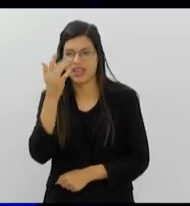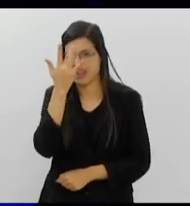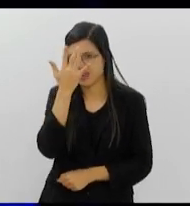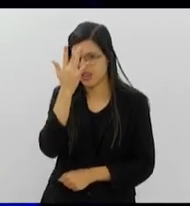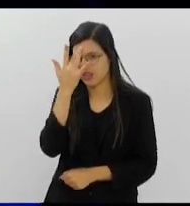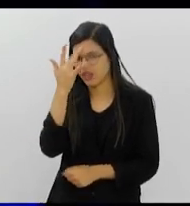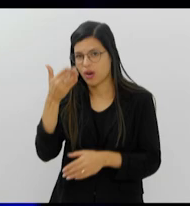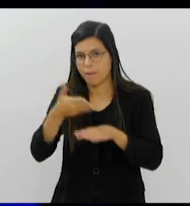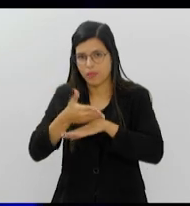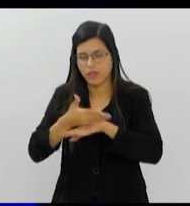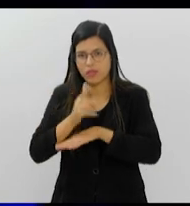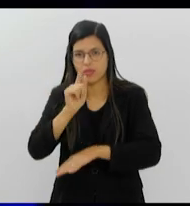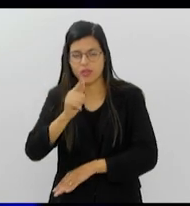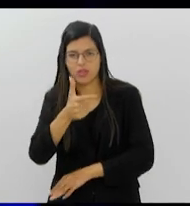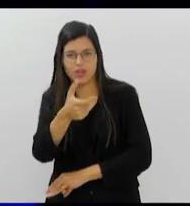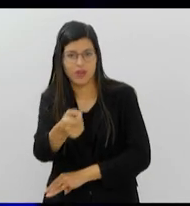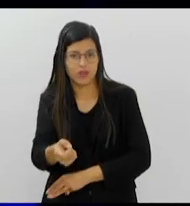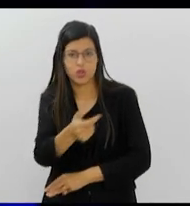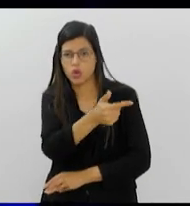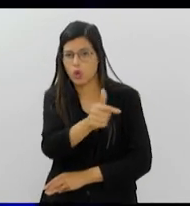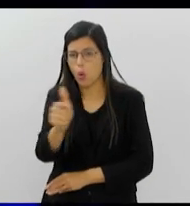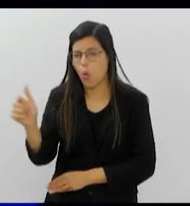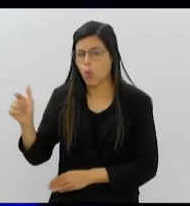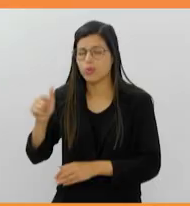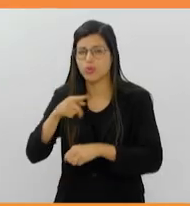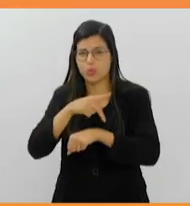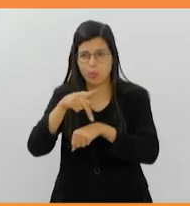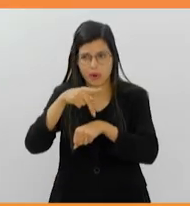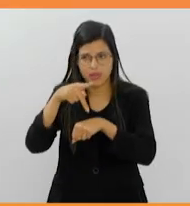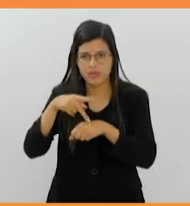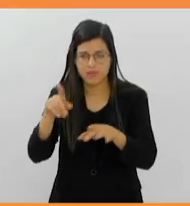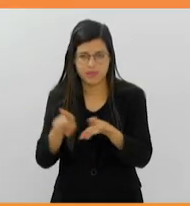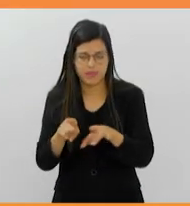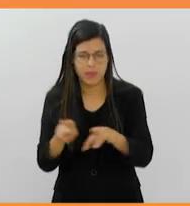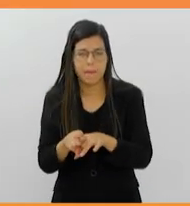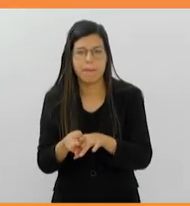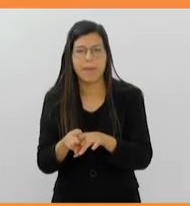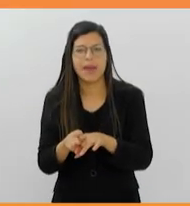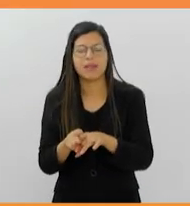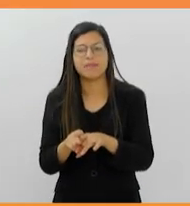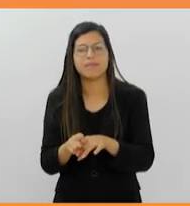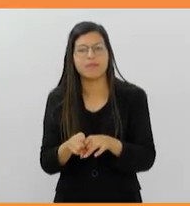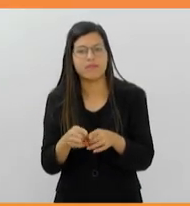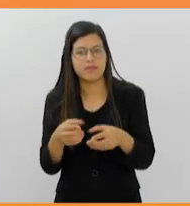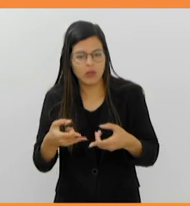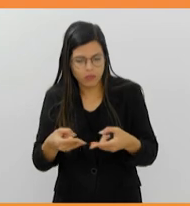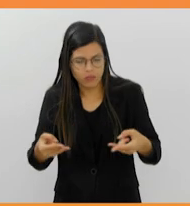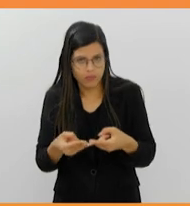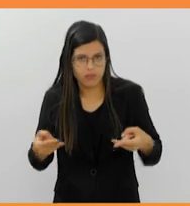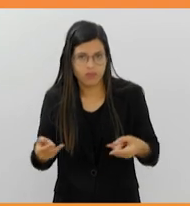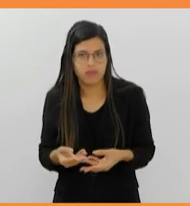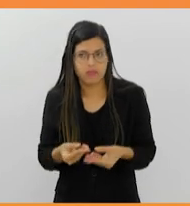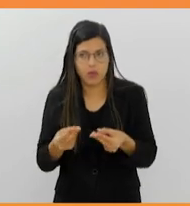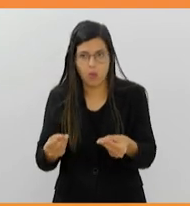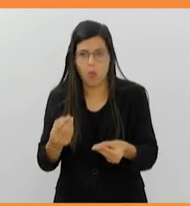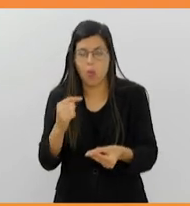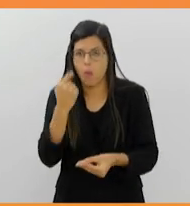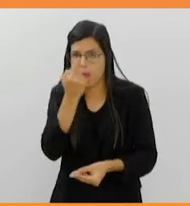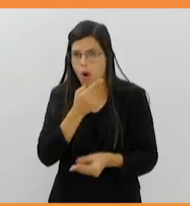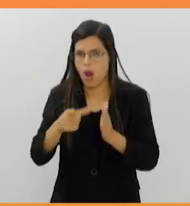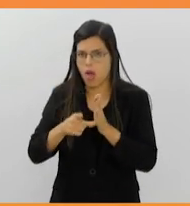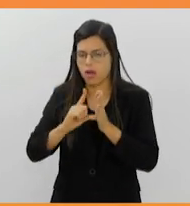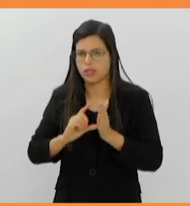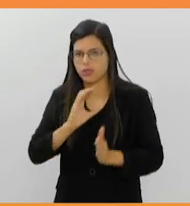da Áustria, Croácia, Líbano, Peru e Venezuela. Os ingressos são distribuídos uma hora antes dos concertos no